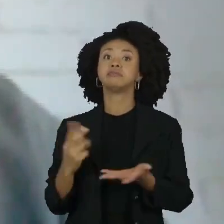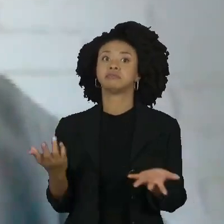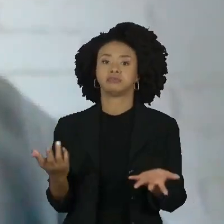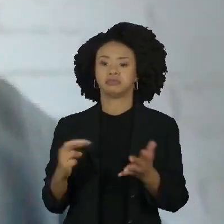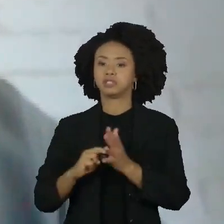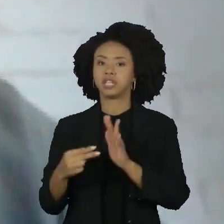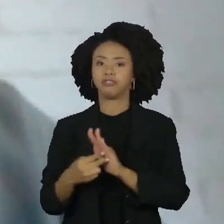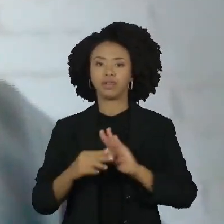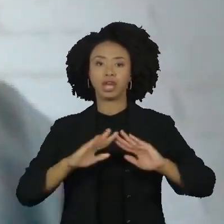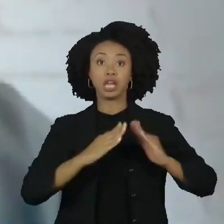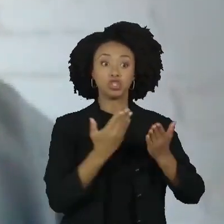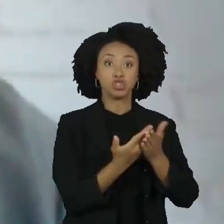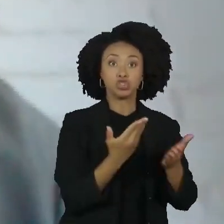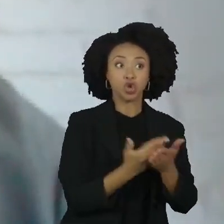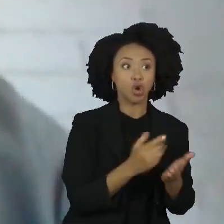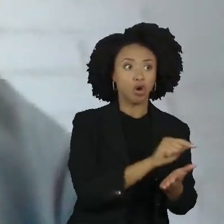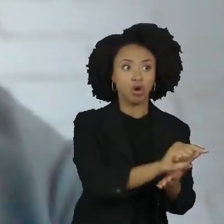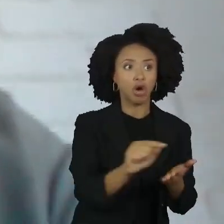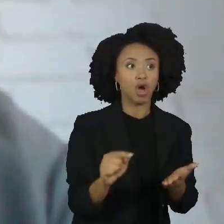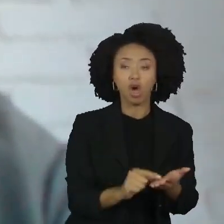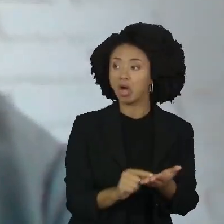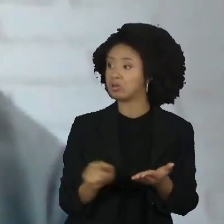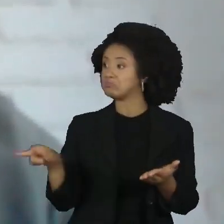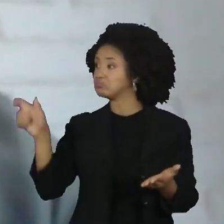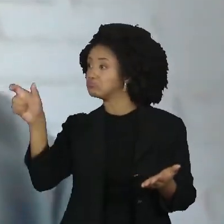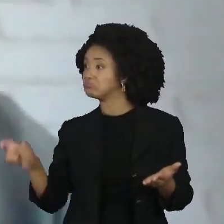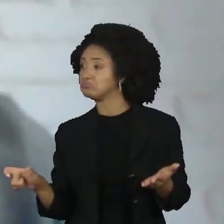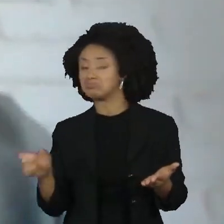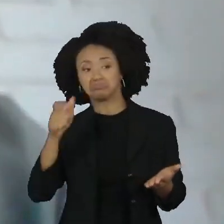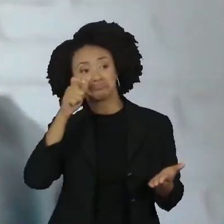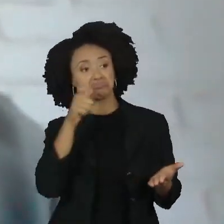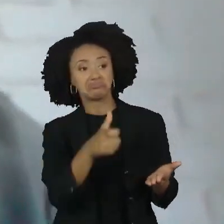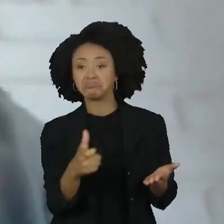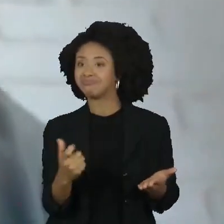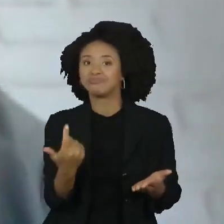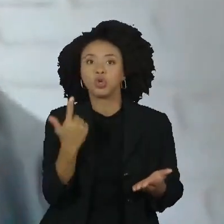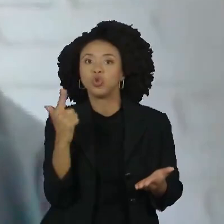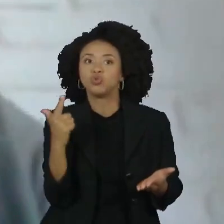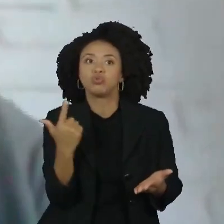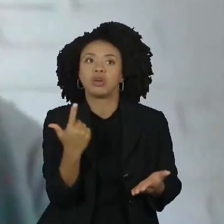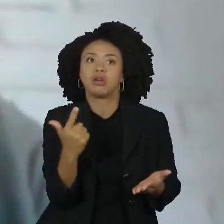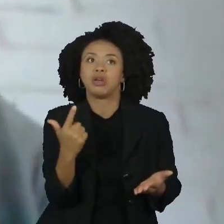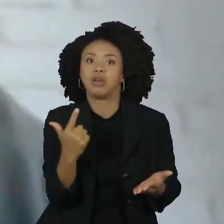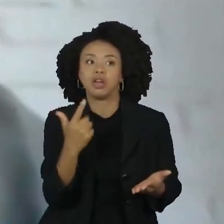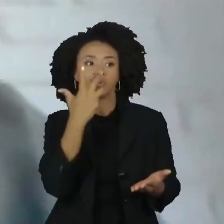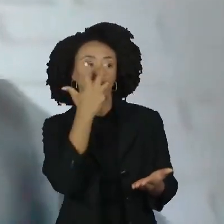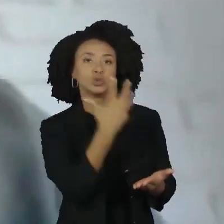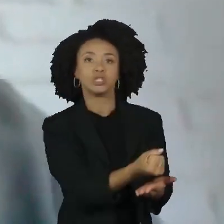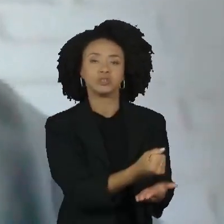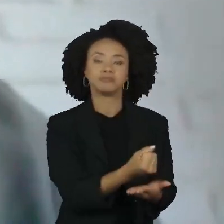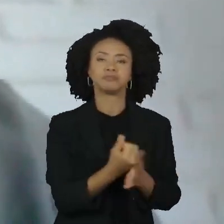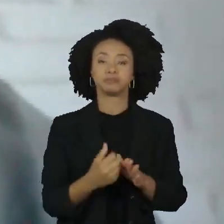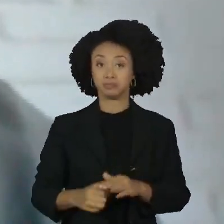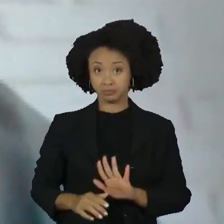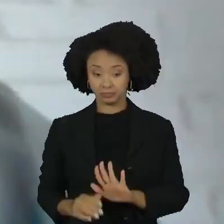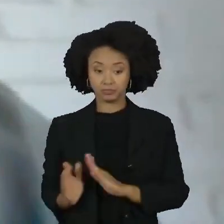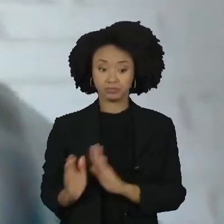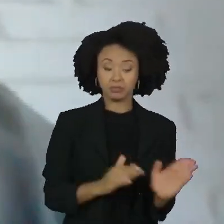estão sendo cativantes para os alunos. No caso de não trabalhar, o fato é